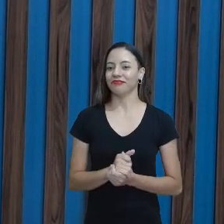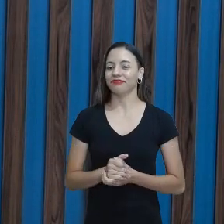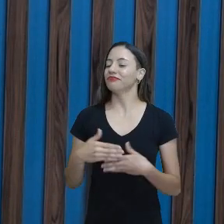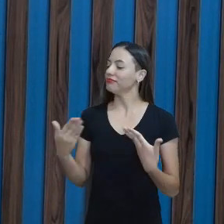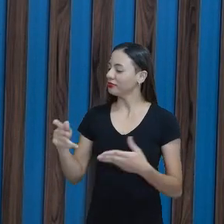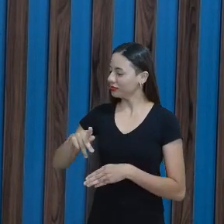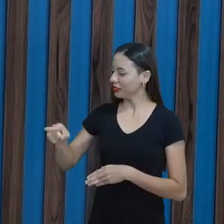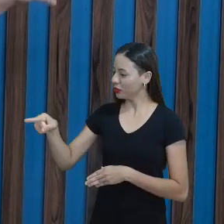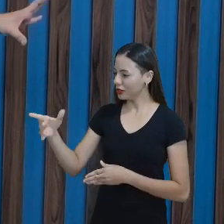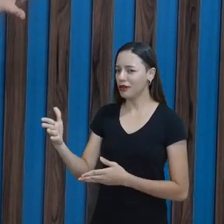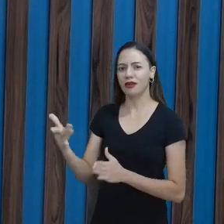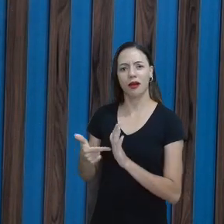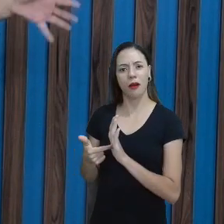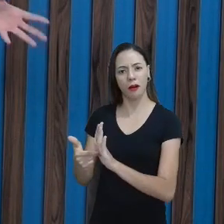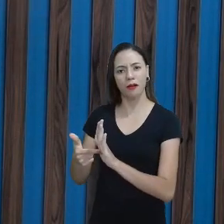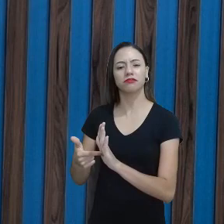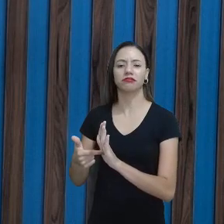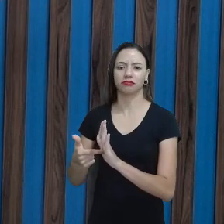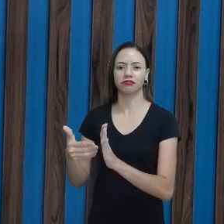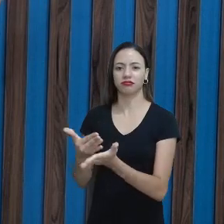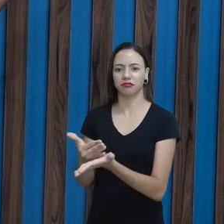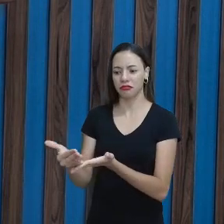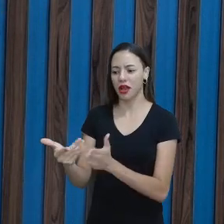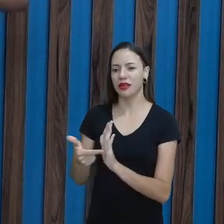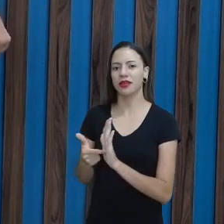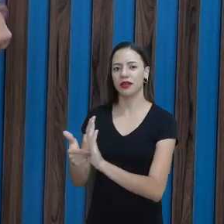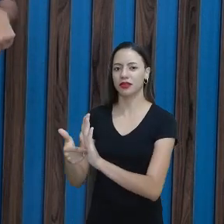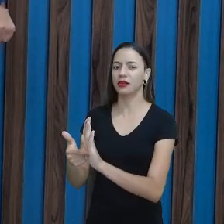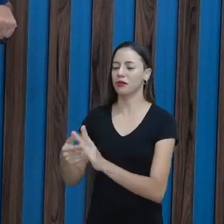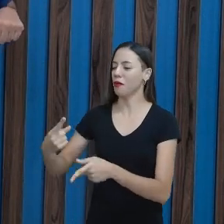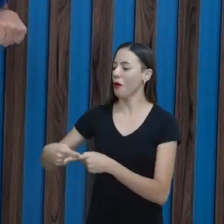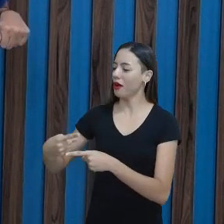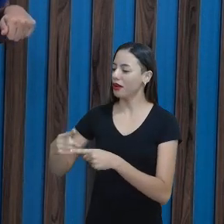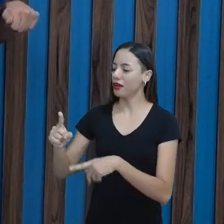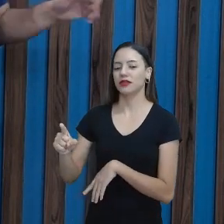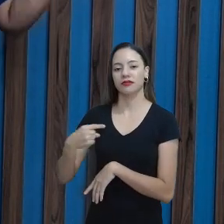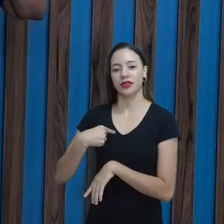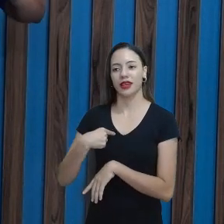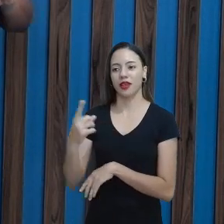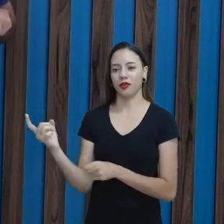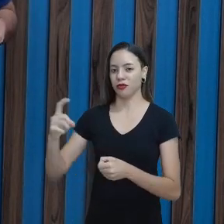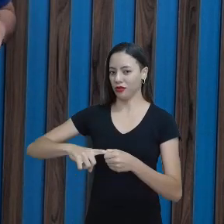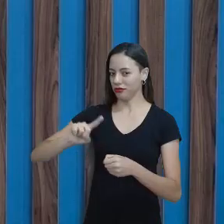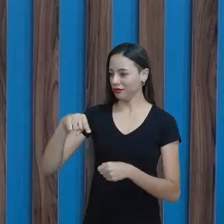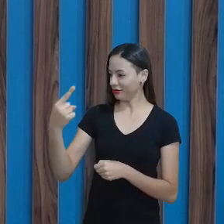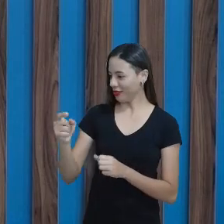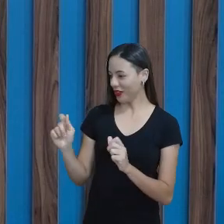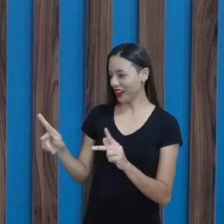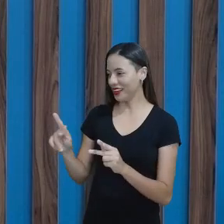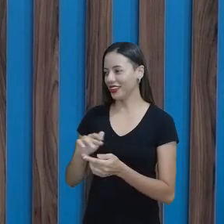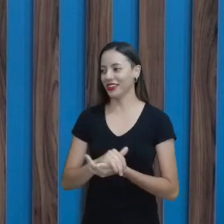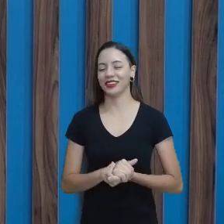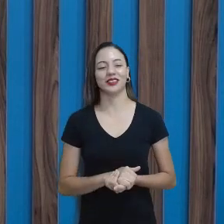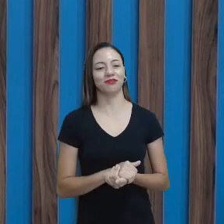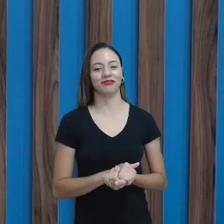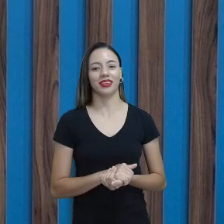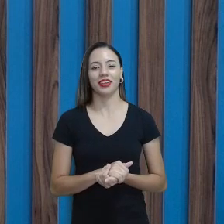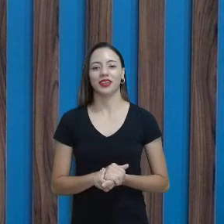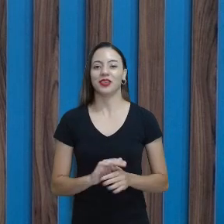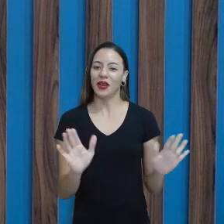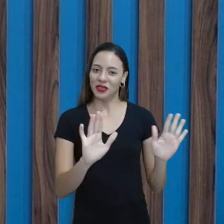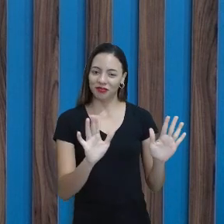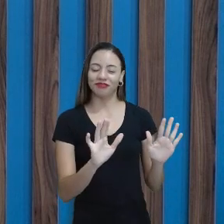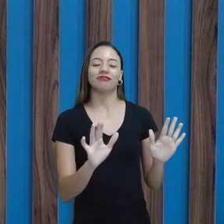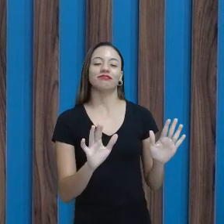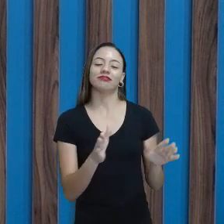professora, comece aí, já se apresente, que aí eu já volto depois. Tudo bem, Camille. Bem,